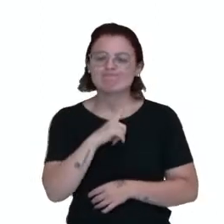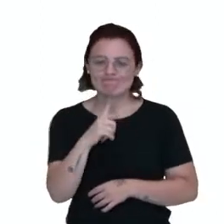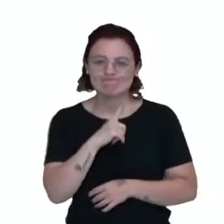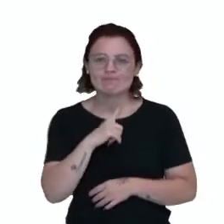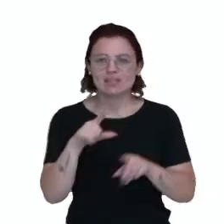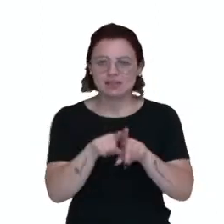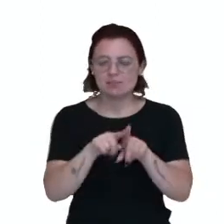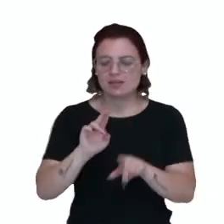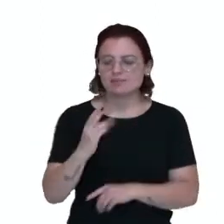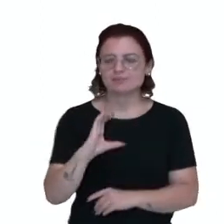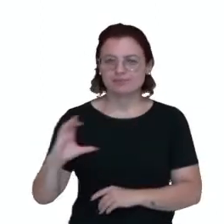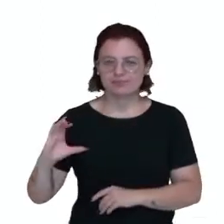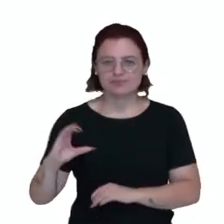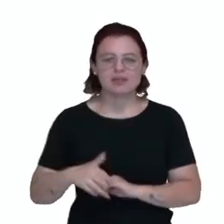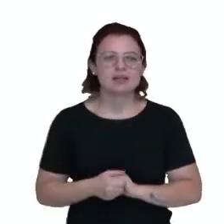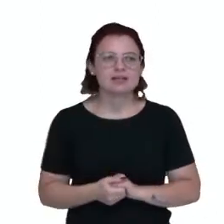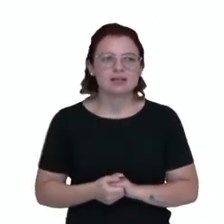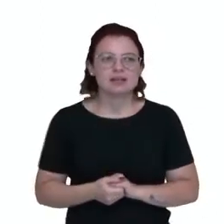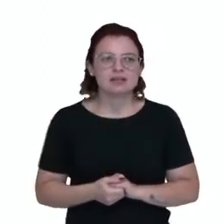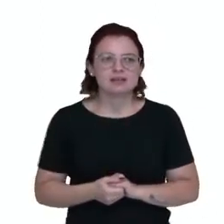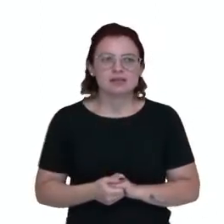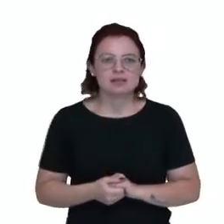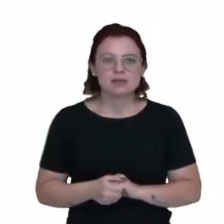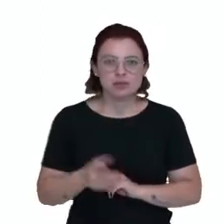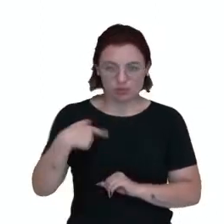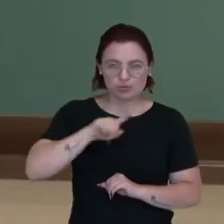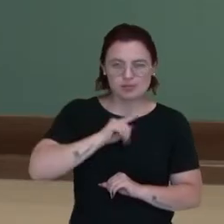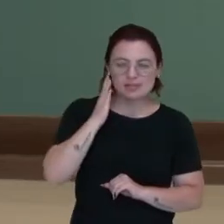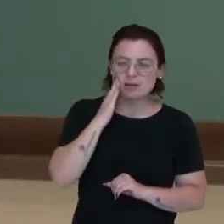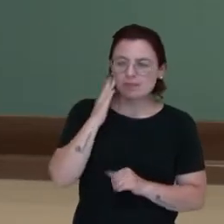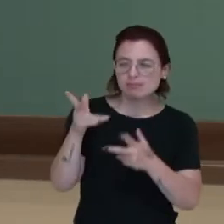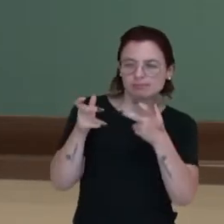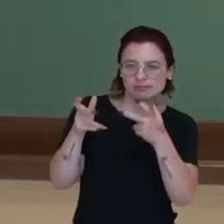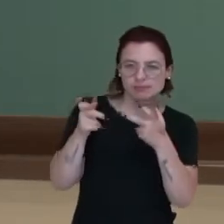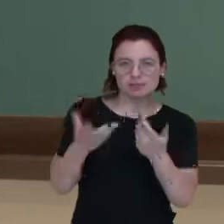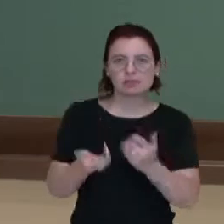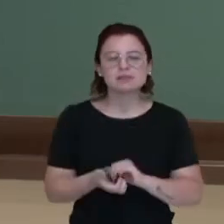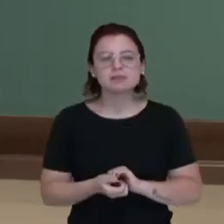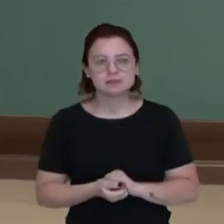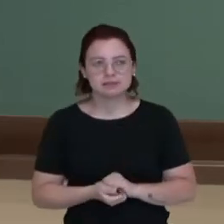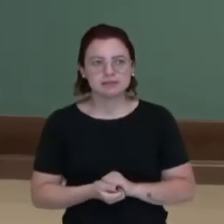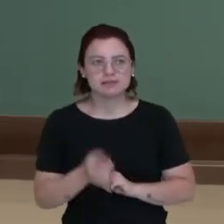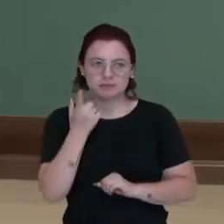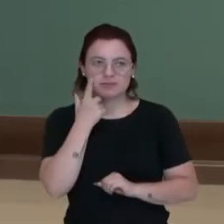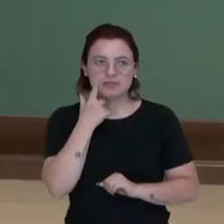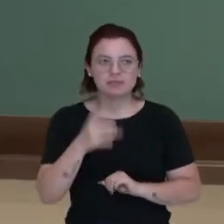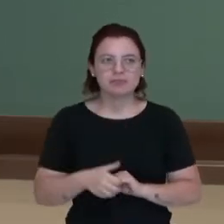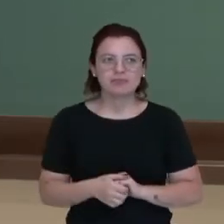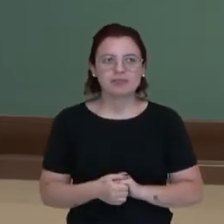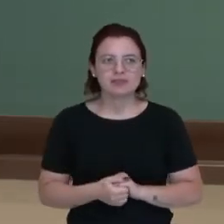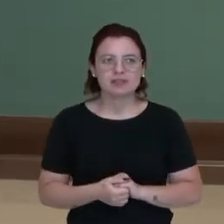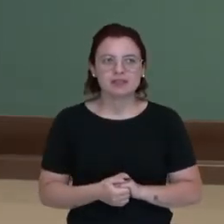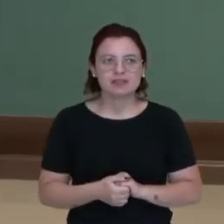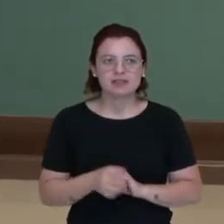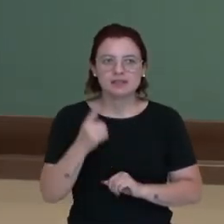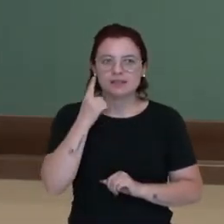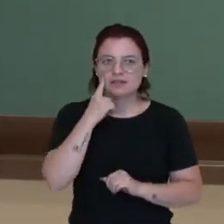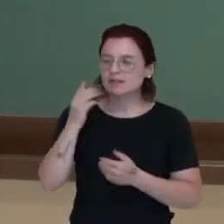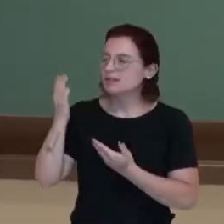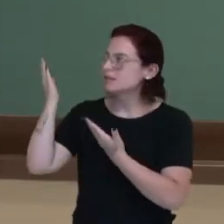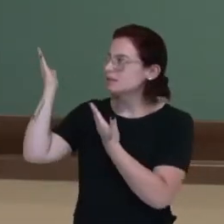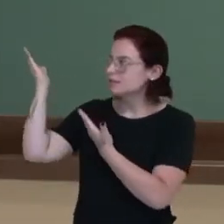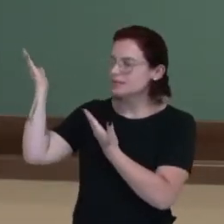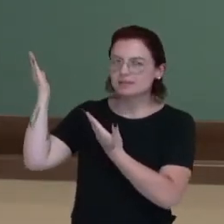por hidrocarbonetos. Será que sabemos identificá-los? Vamos ver, né? Olha só, olha esta